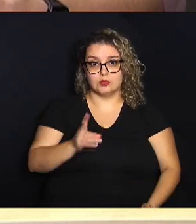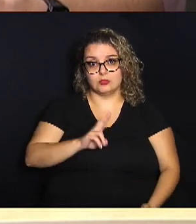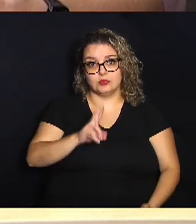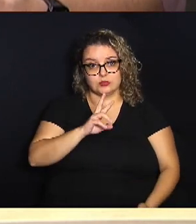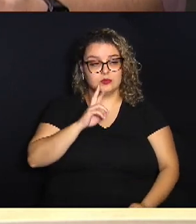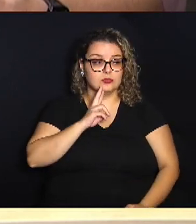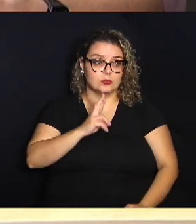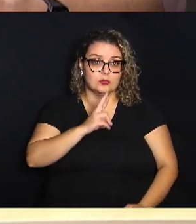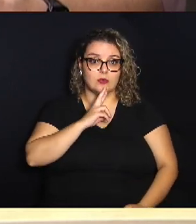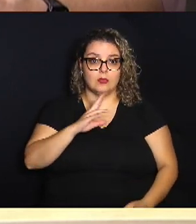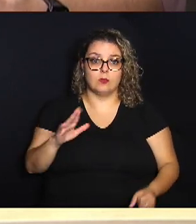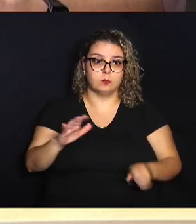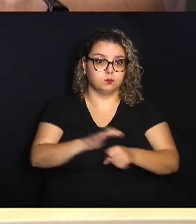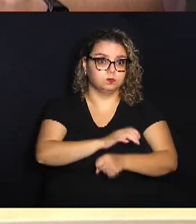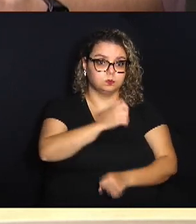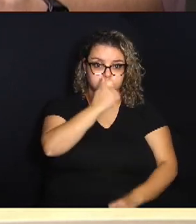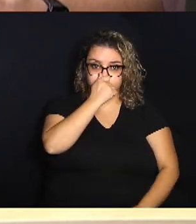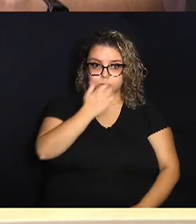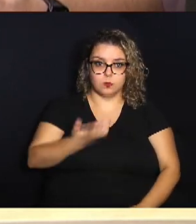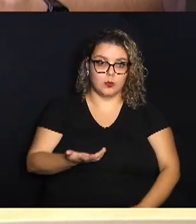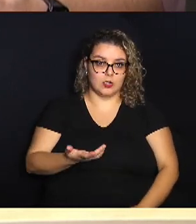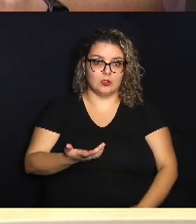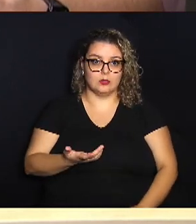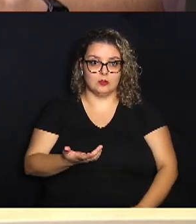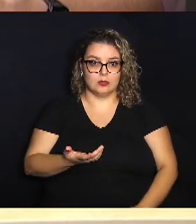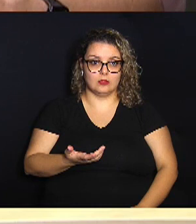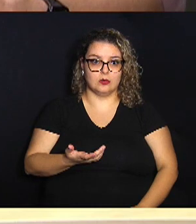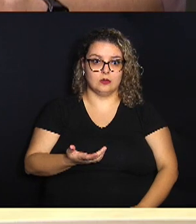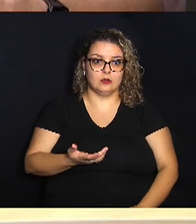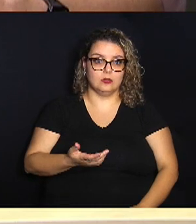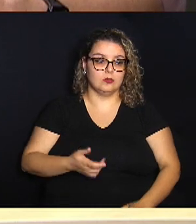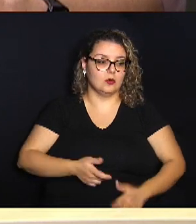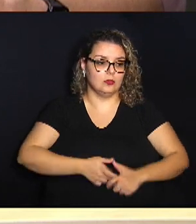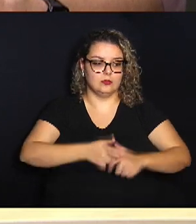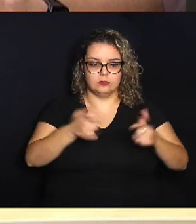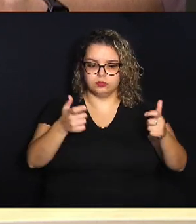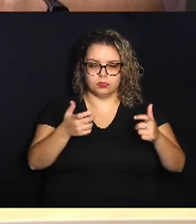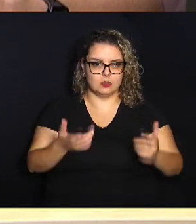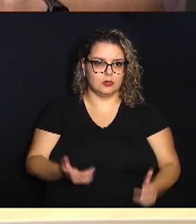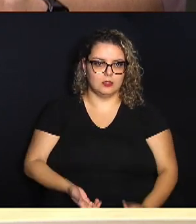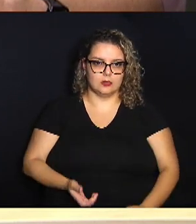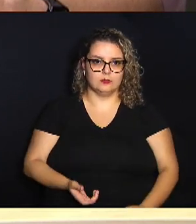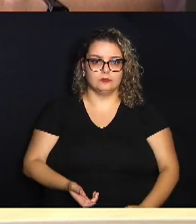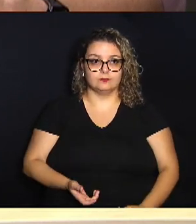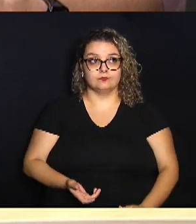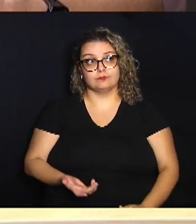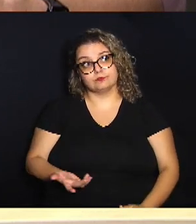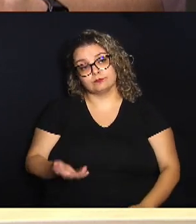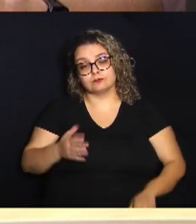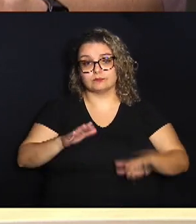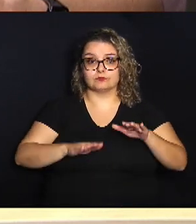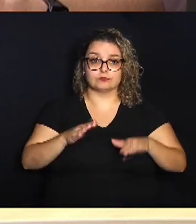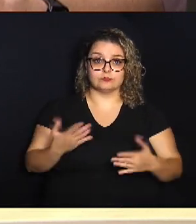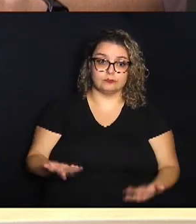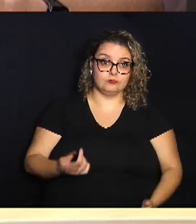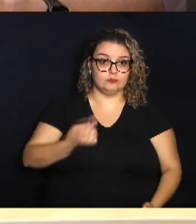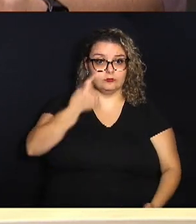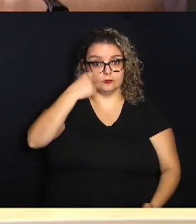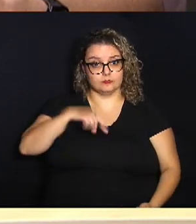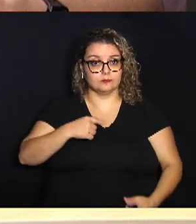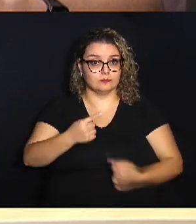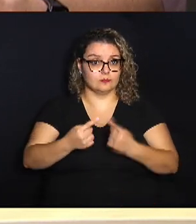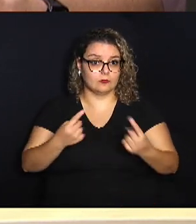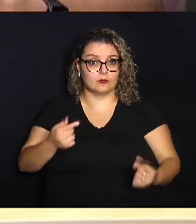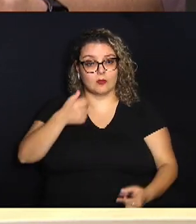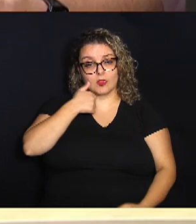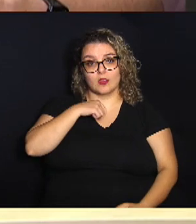restaurantes ficam abarrotados, nem cheios, ficam abarrotados. Então, assim, aí vai depender muito do perfil de cada